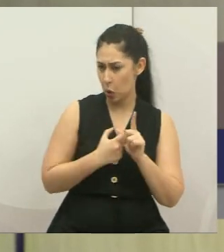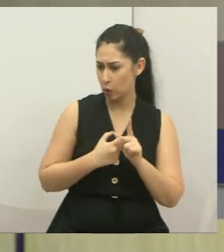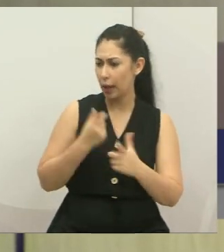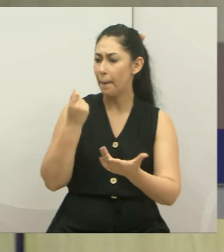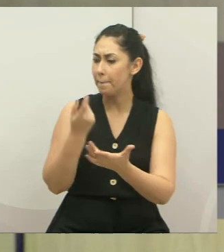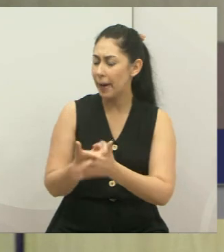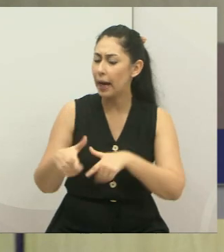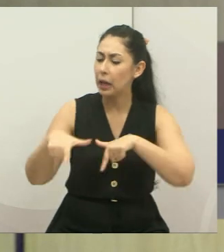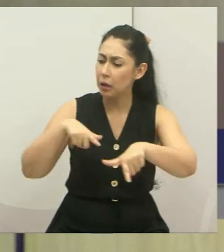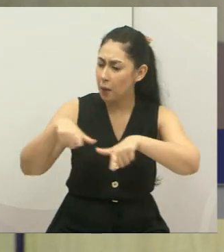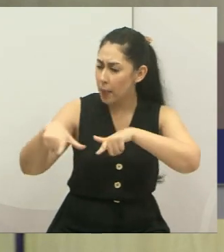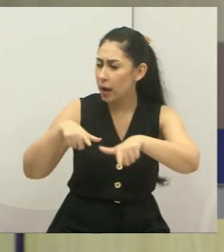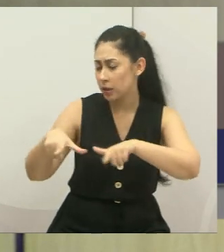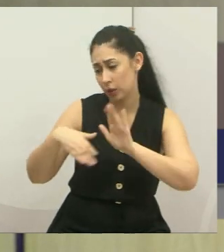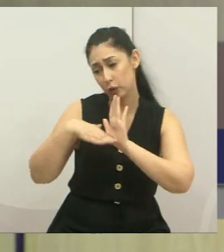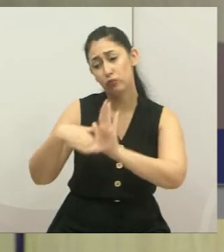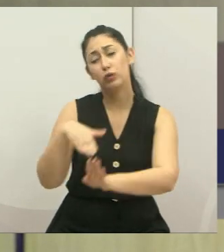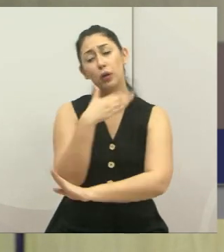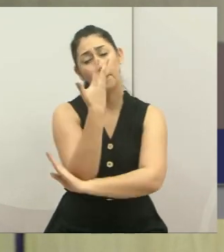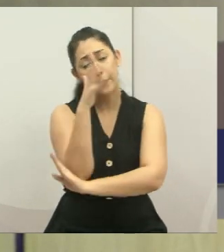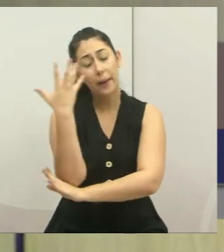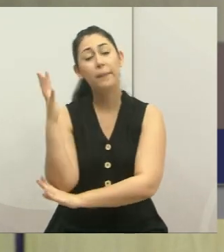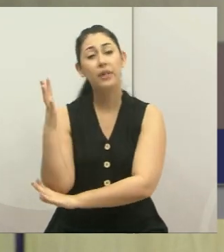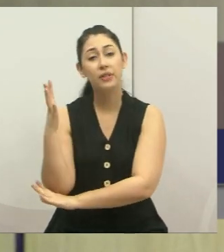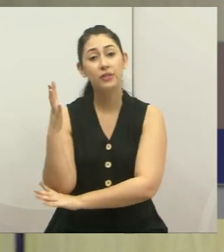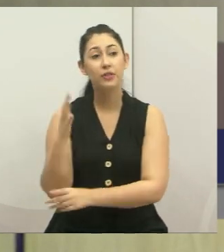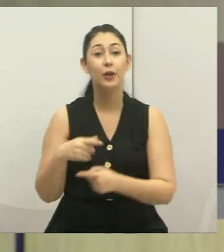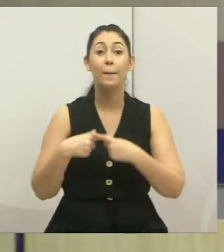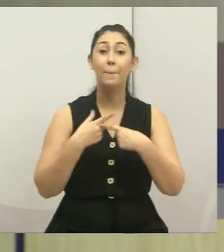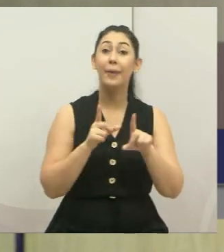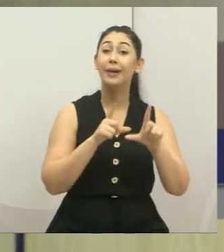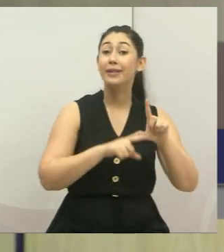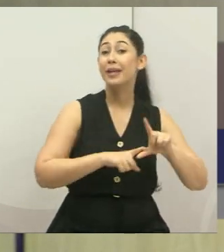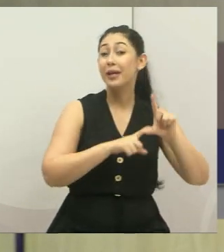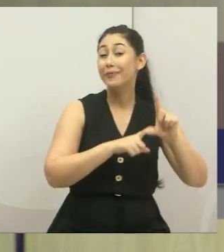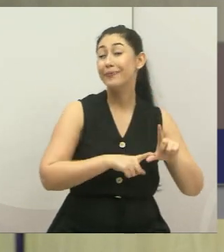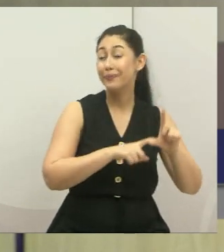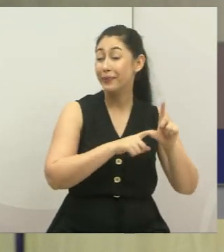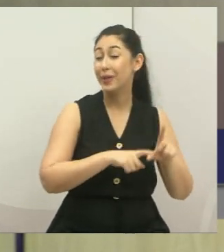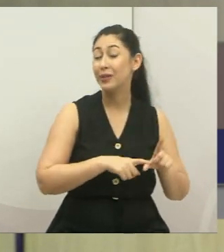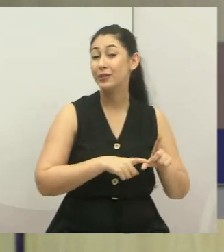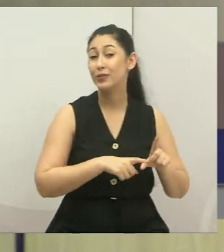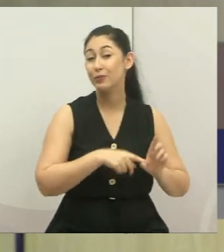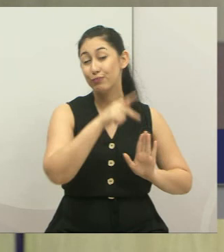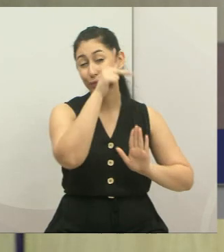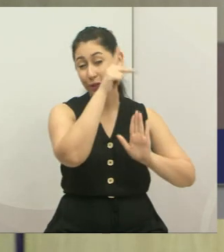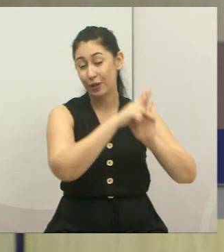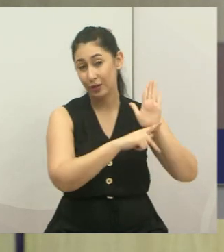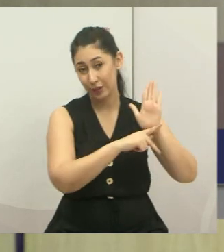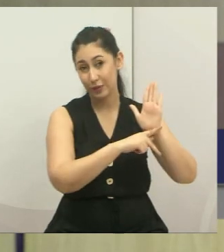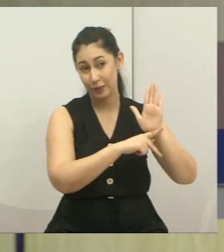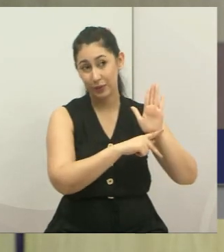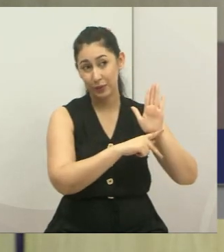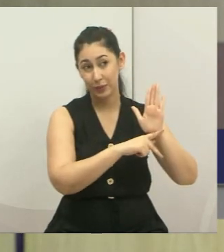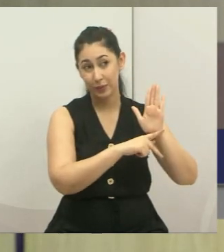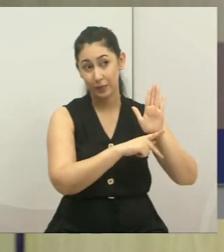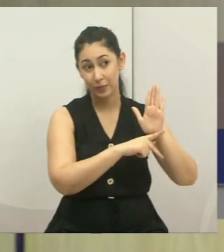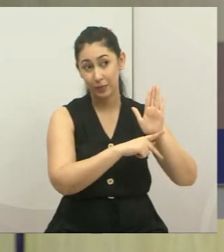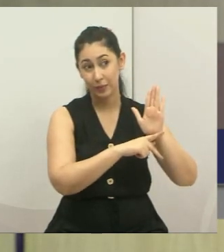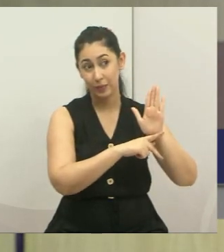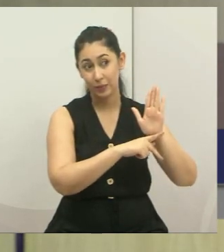Até nós chegarmos a ele, nós também iremos depender de um projeto que será entregue